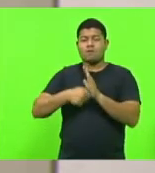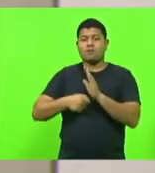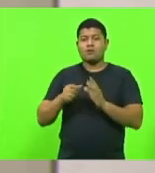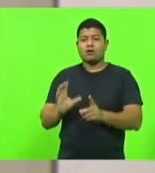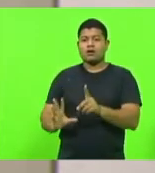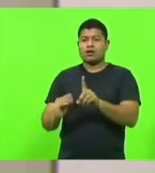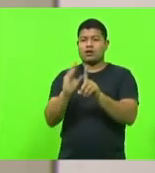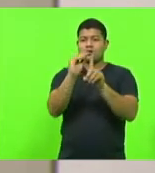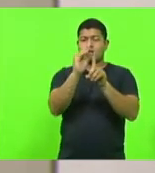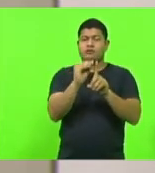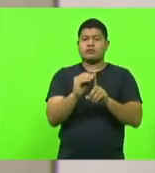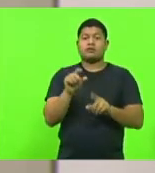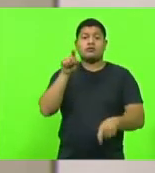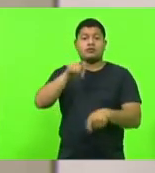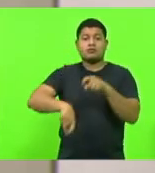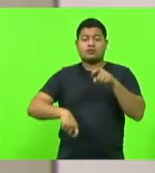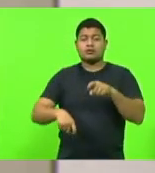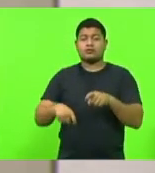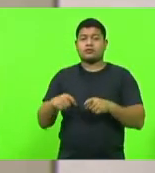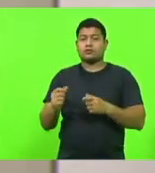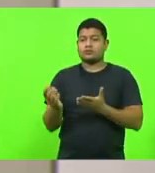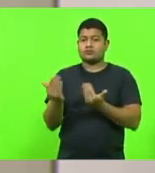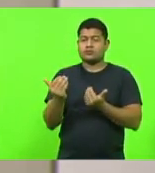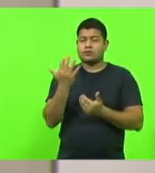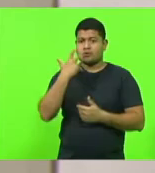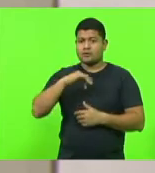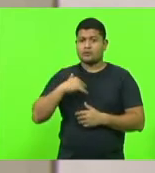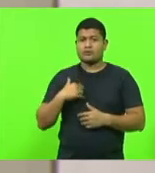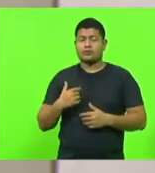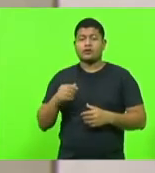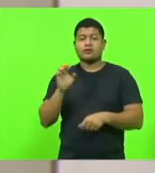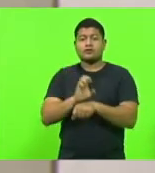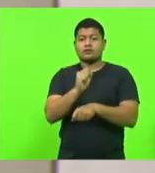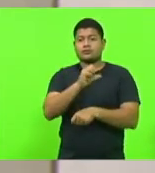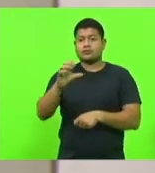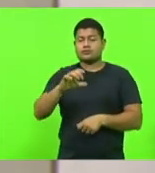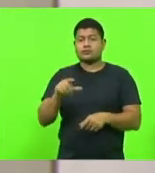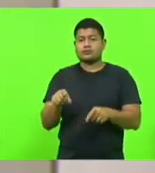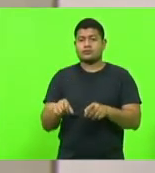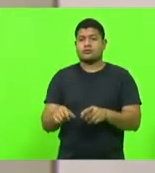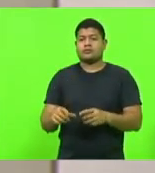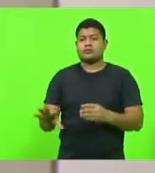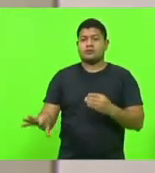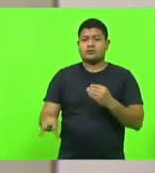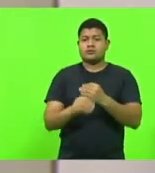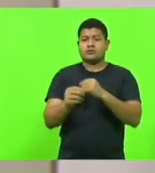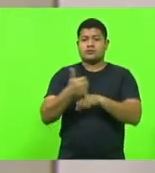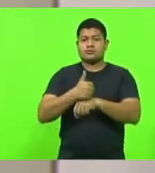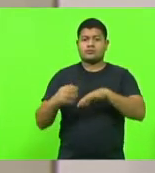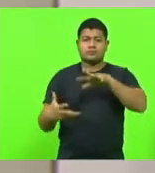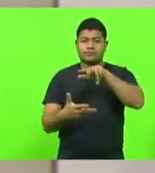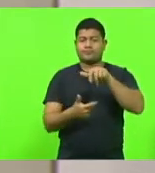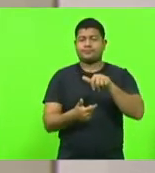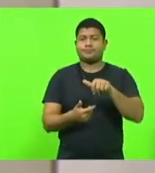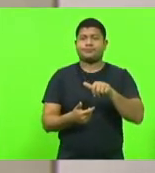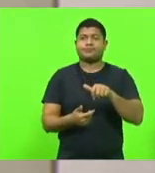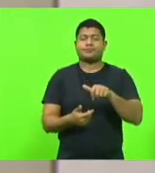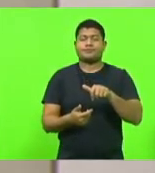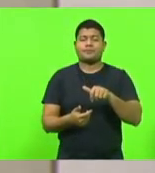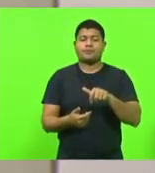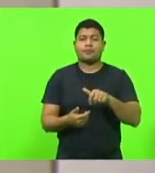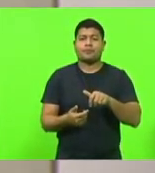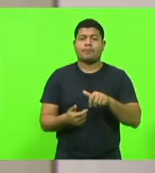no âmbito do Estado de Santa Catarina e adota outras providências com emenda substitutiva global.